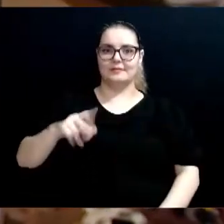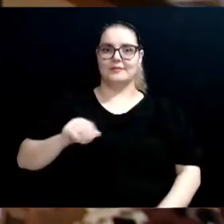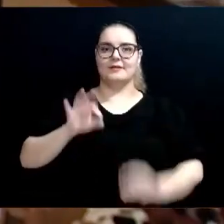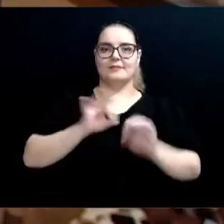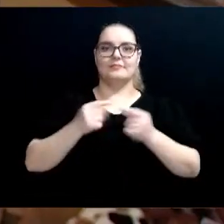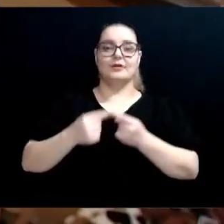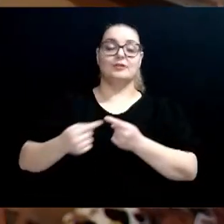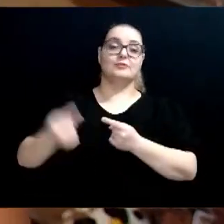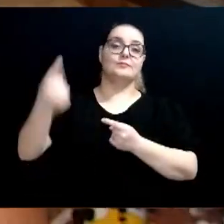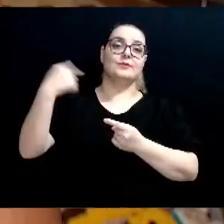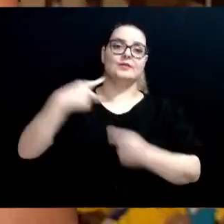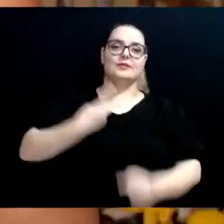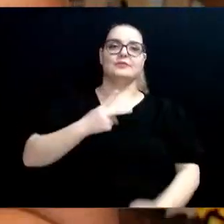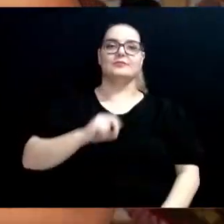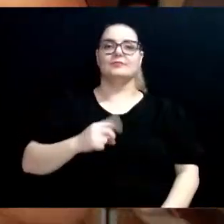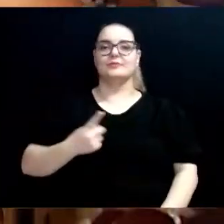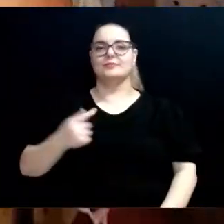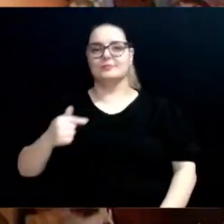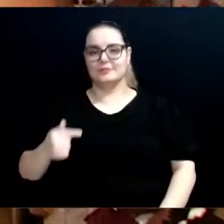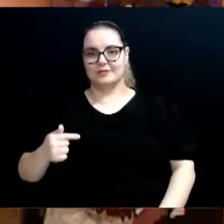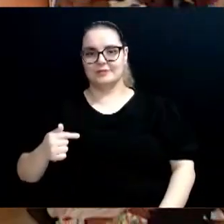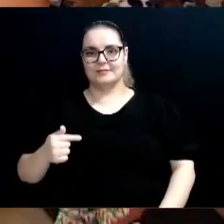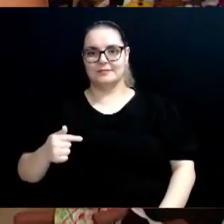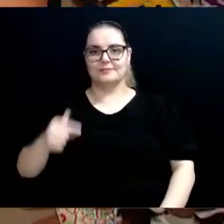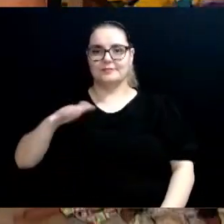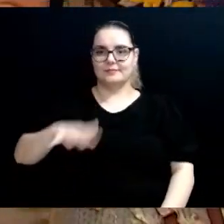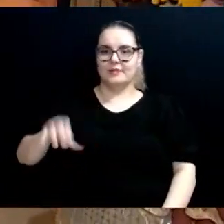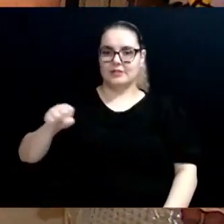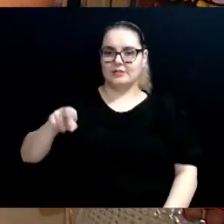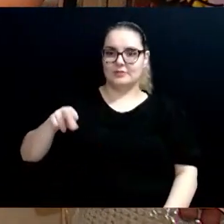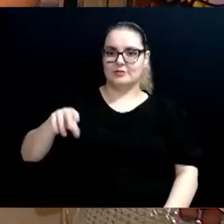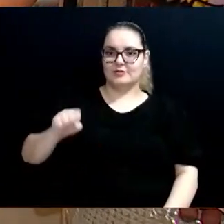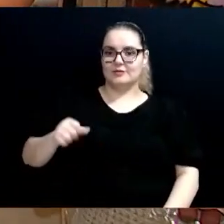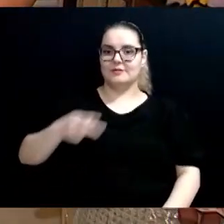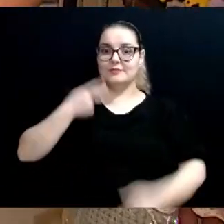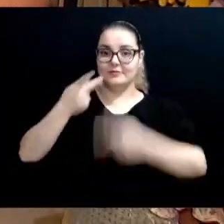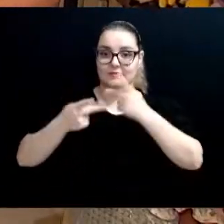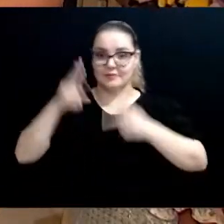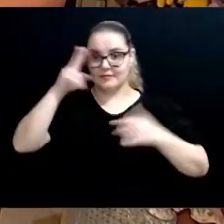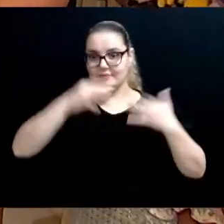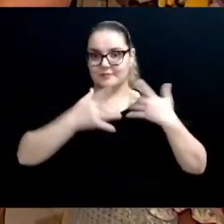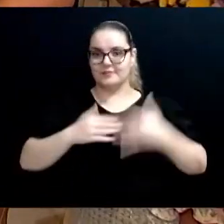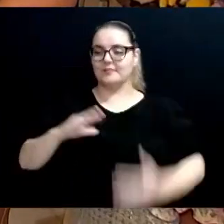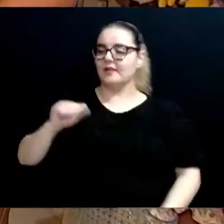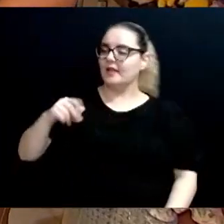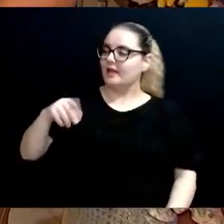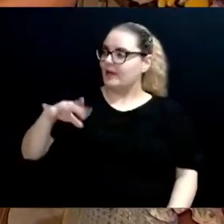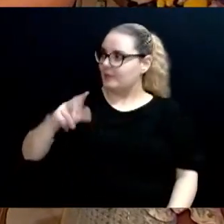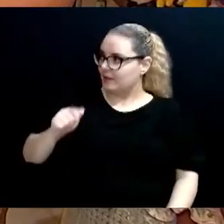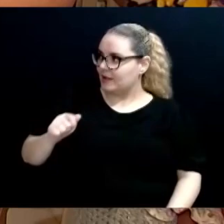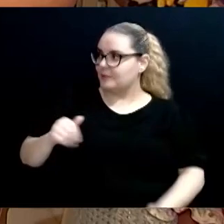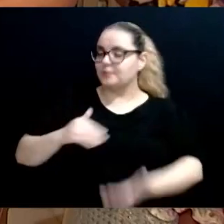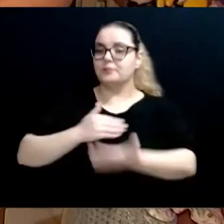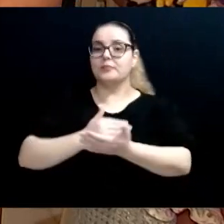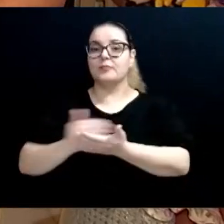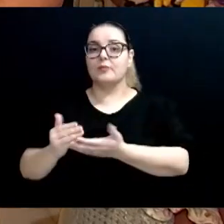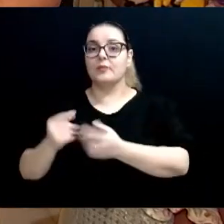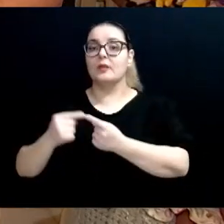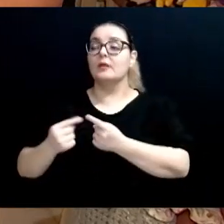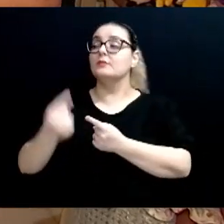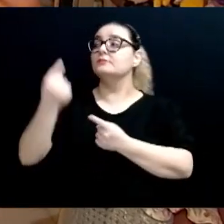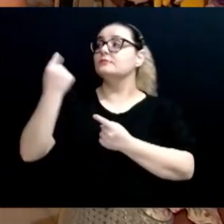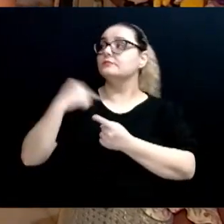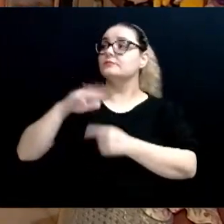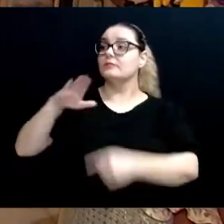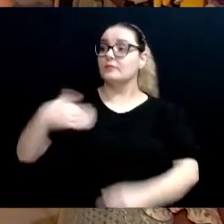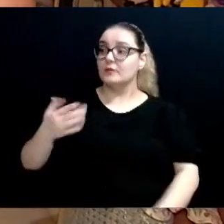Casa 73 com a Camila. Esse projeto começou lá atrás, em 2017, no distrito de Sousas, e ela vai contar essa